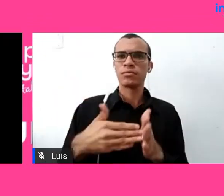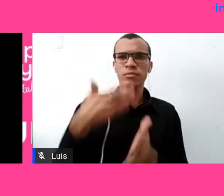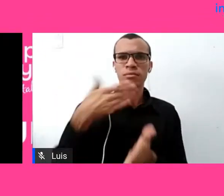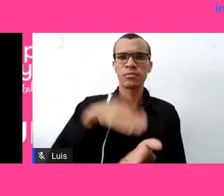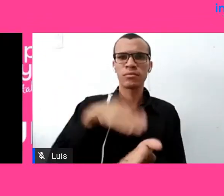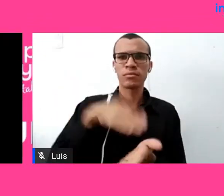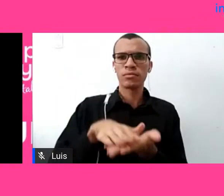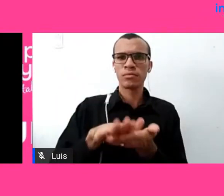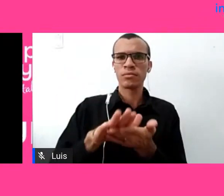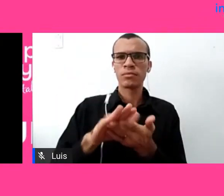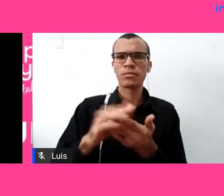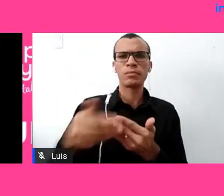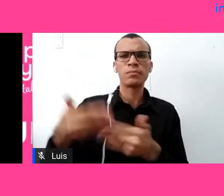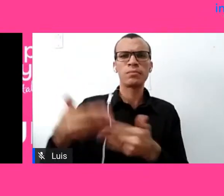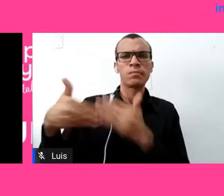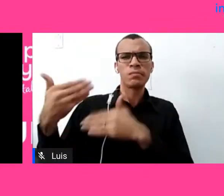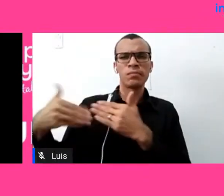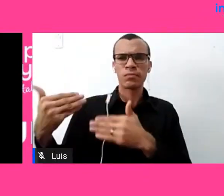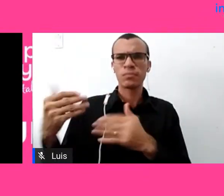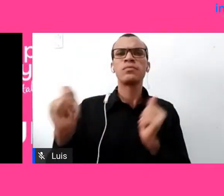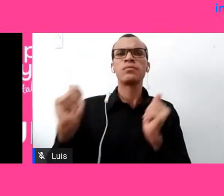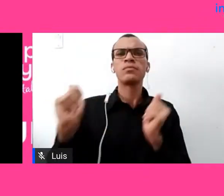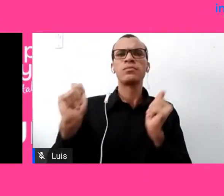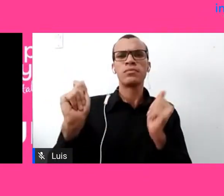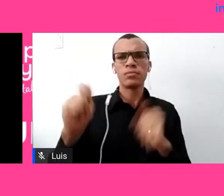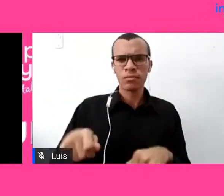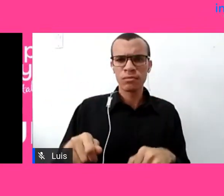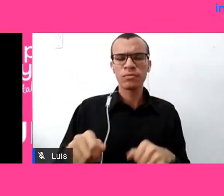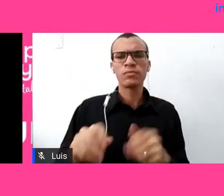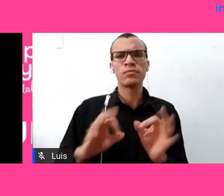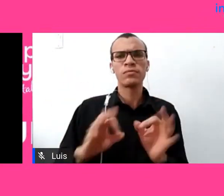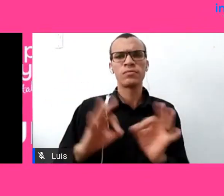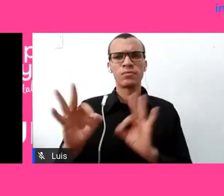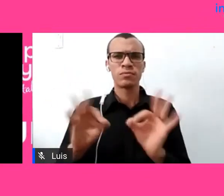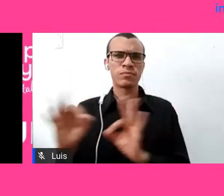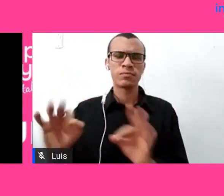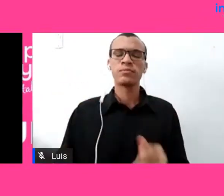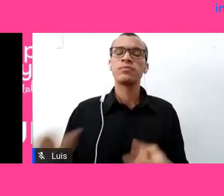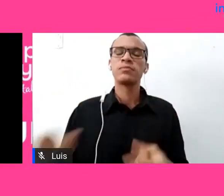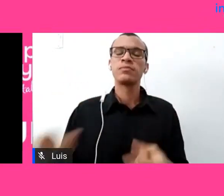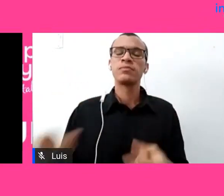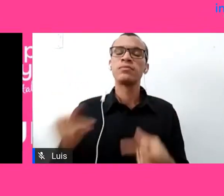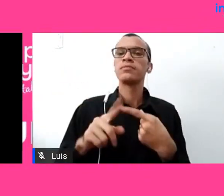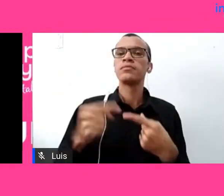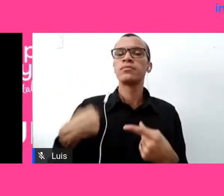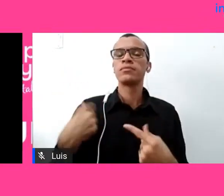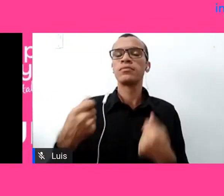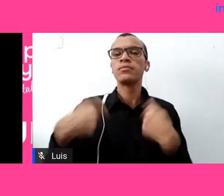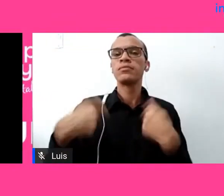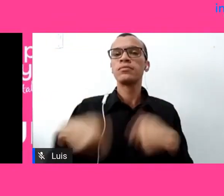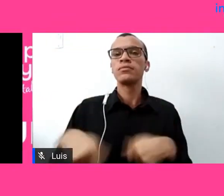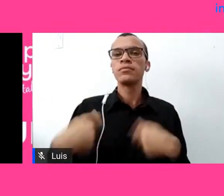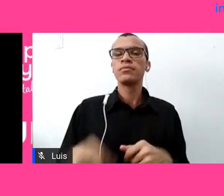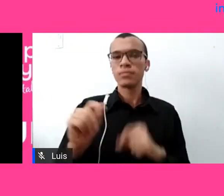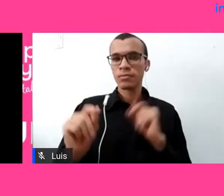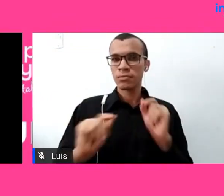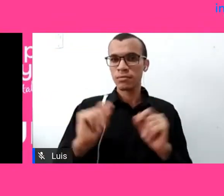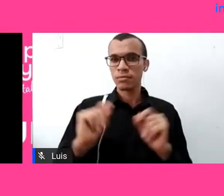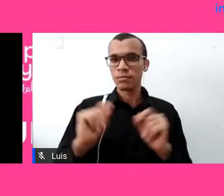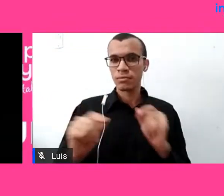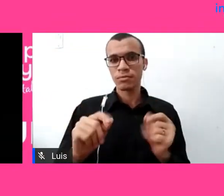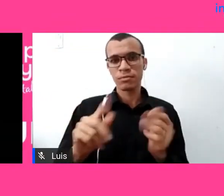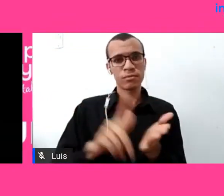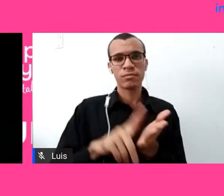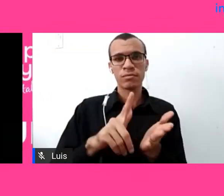matricial, poderia ser usado para desenvolver essa técnica. Porque o que eu preciso é da folha,